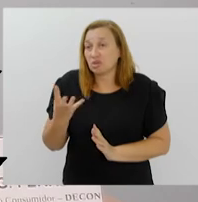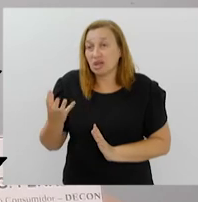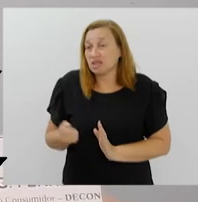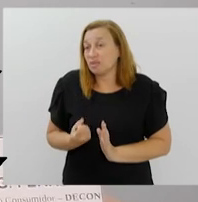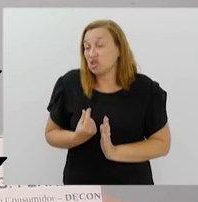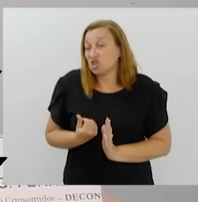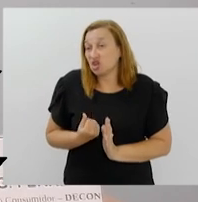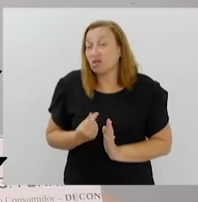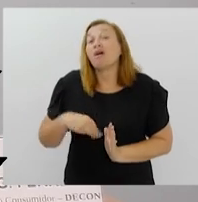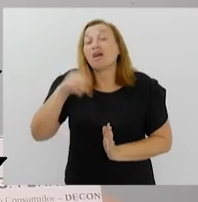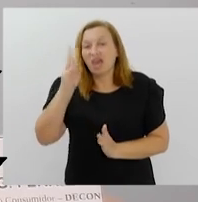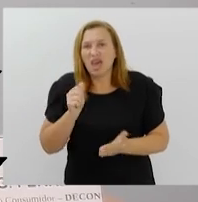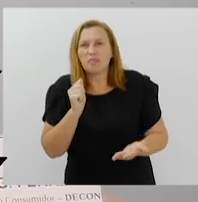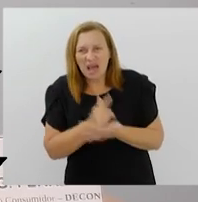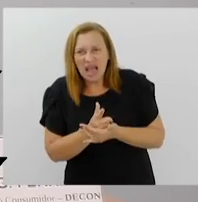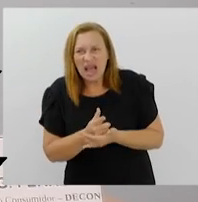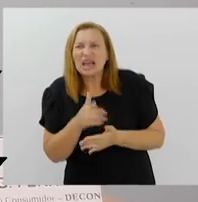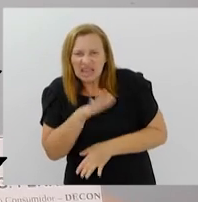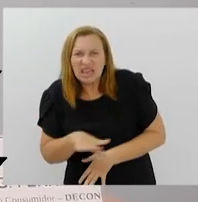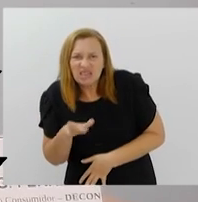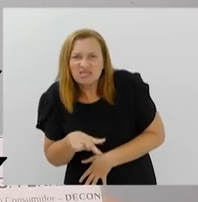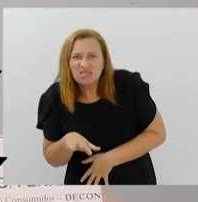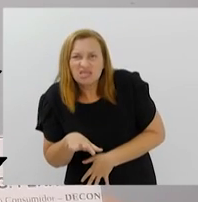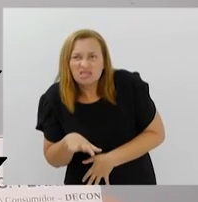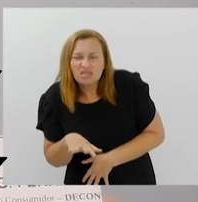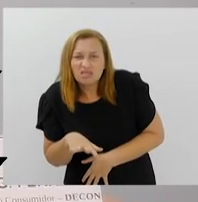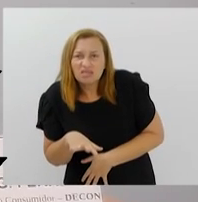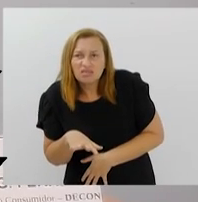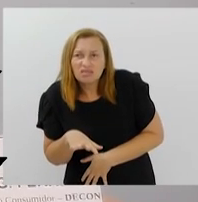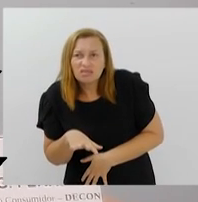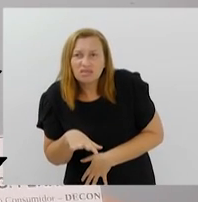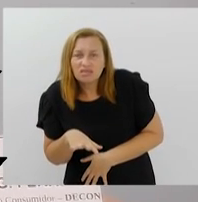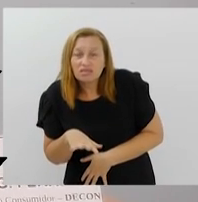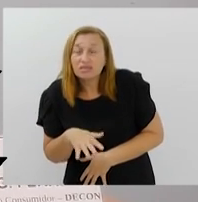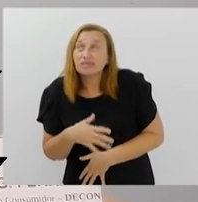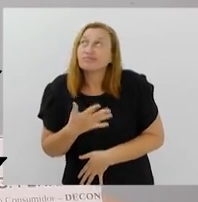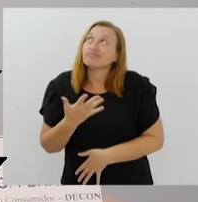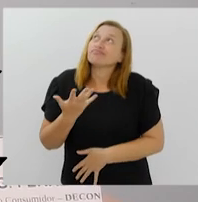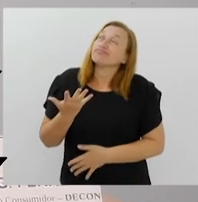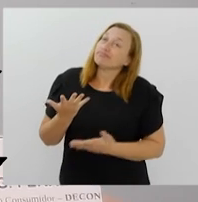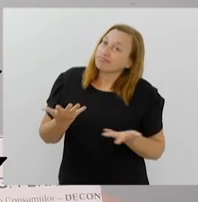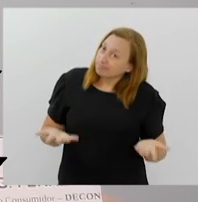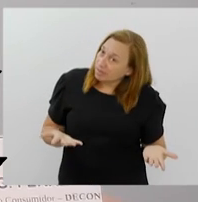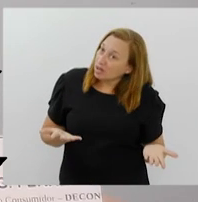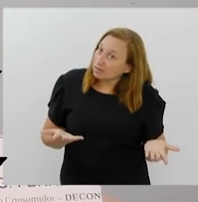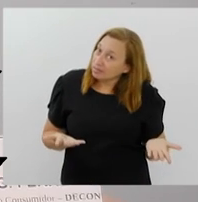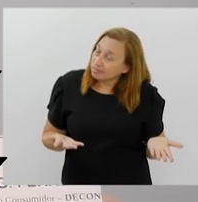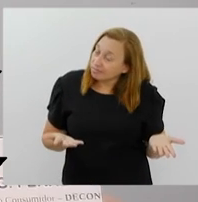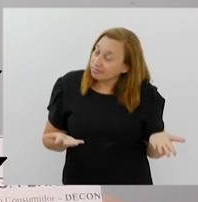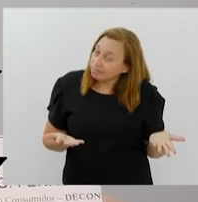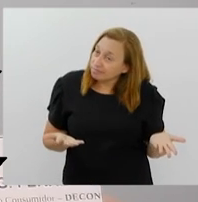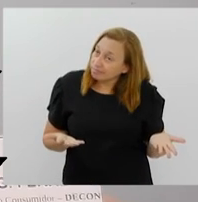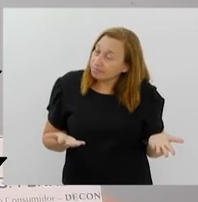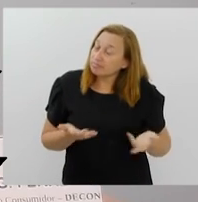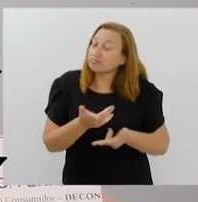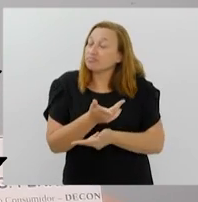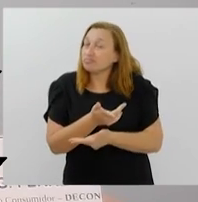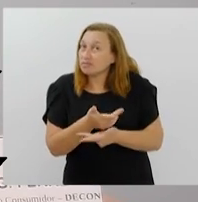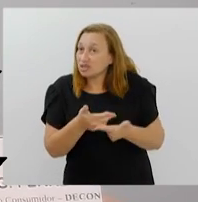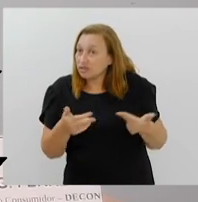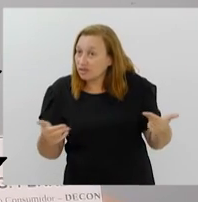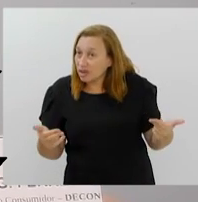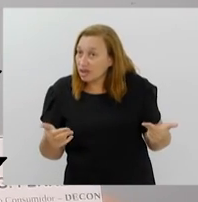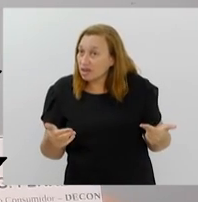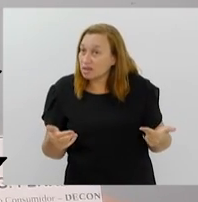vai vai pagar isso aí uma criança vai pagar isso aí né Então realmente nós estamos lá para temos diversos